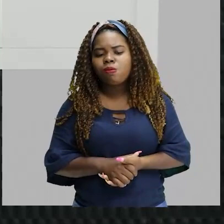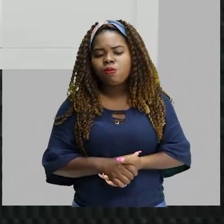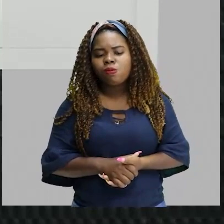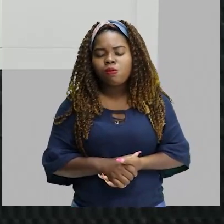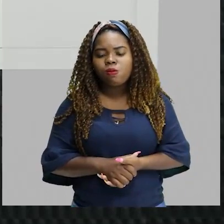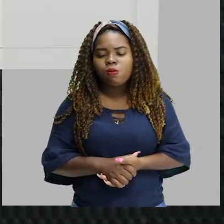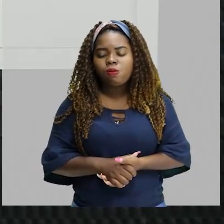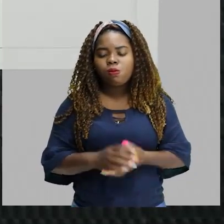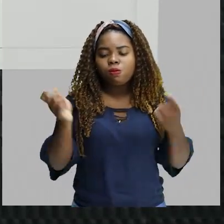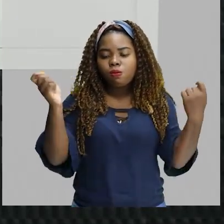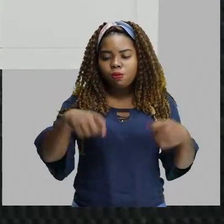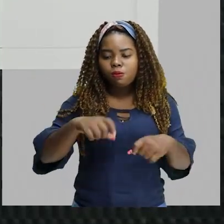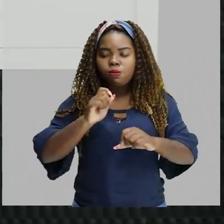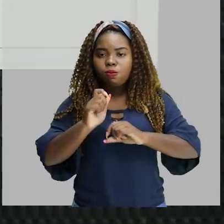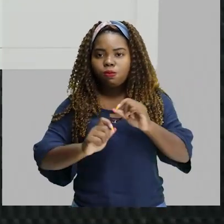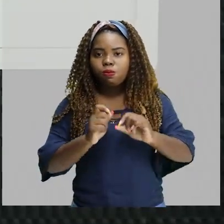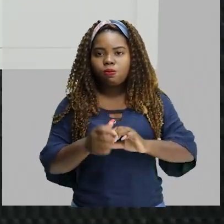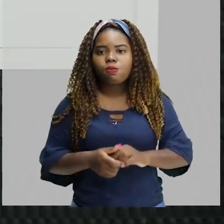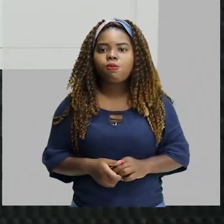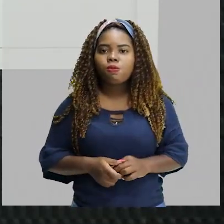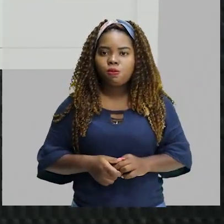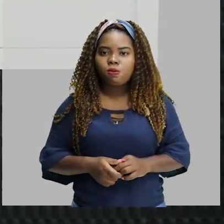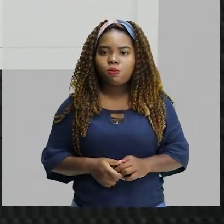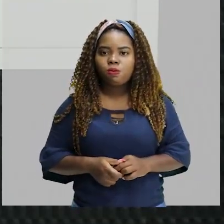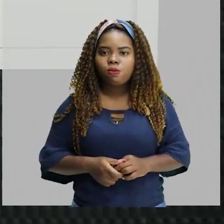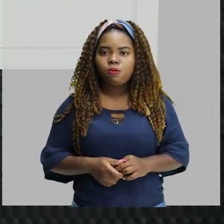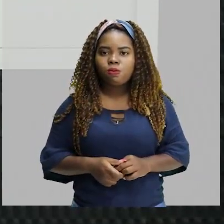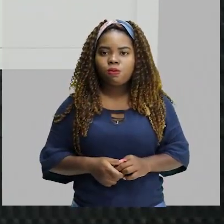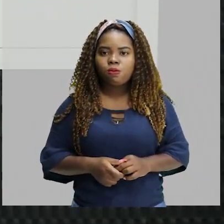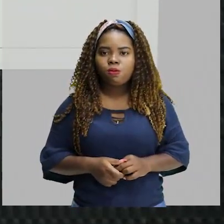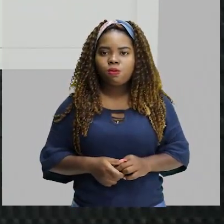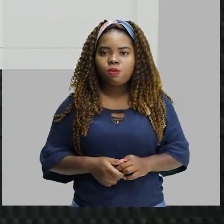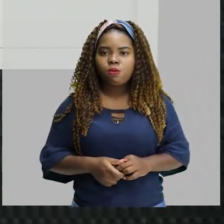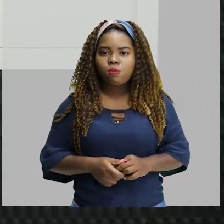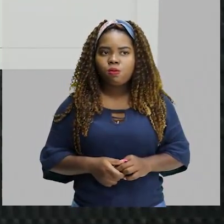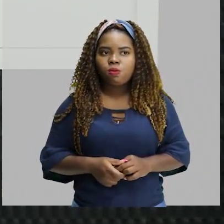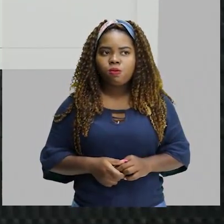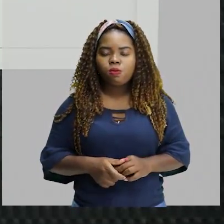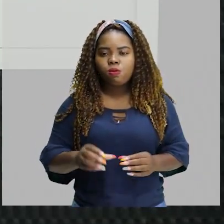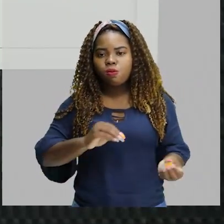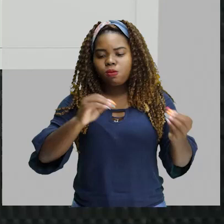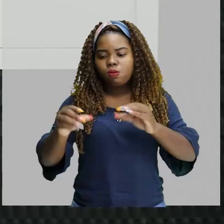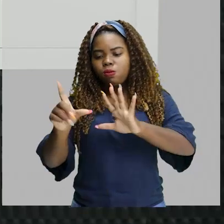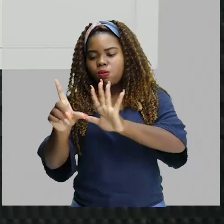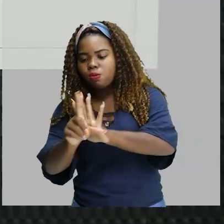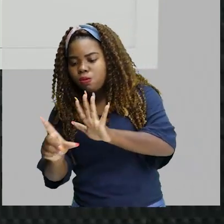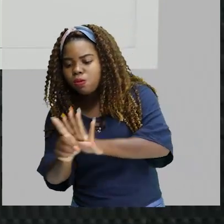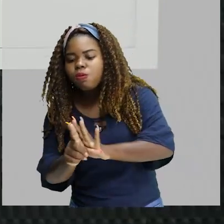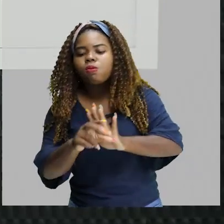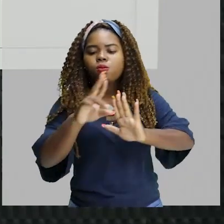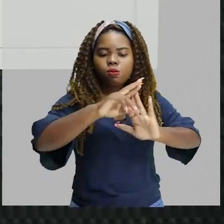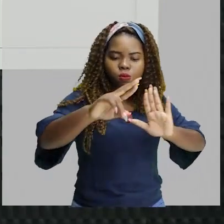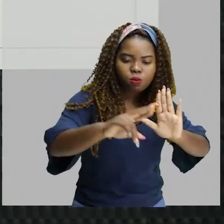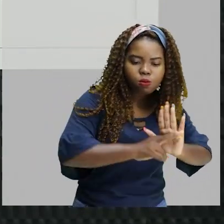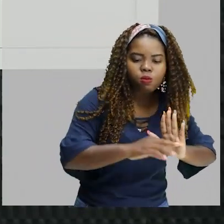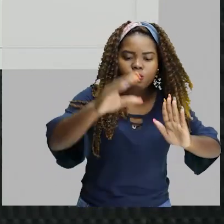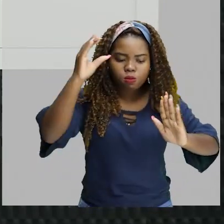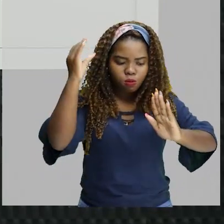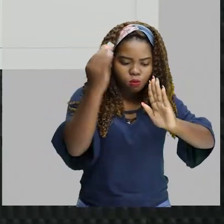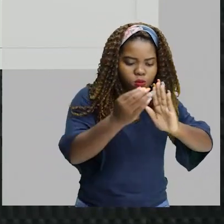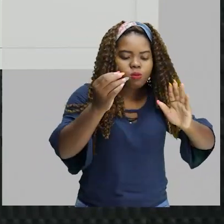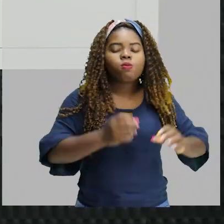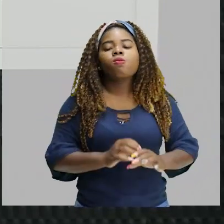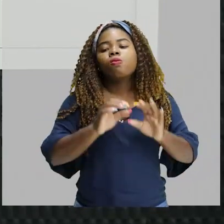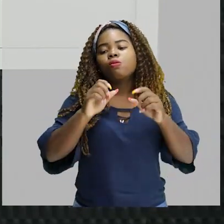formulação capaz de estabelecer estes elementos, leis, recomendações e regras, para que